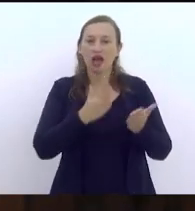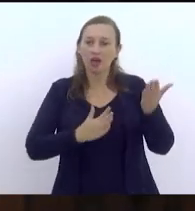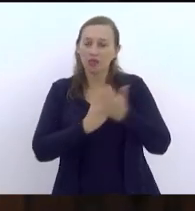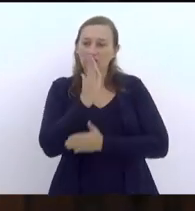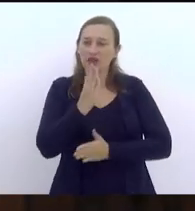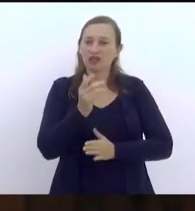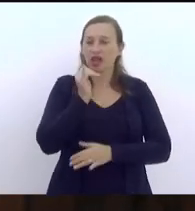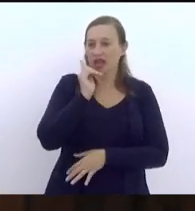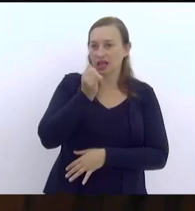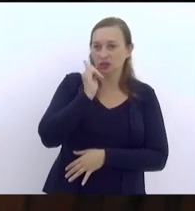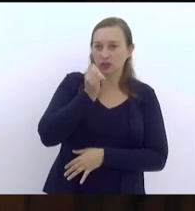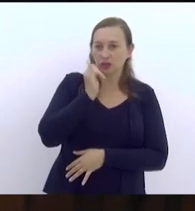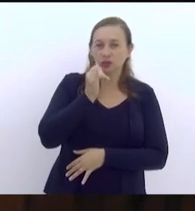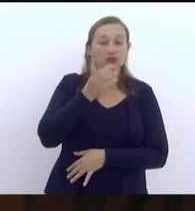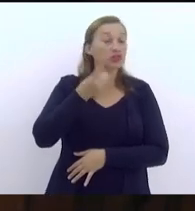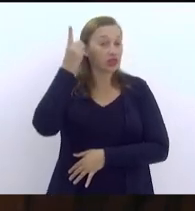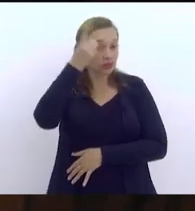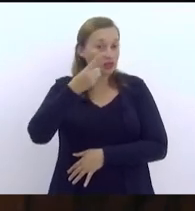Relator,